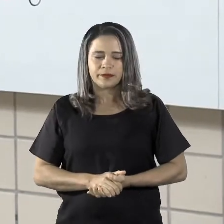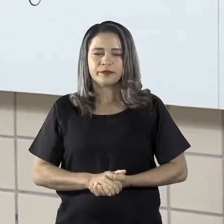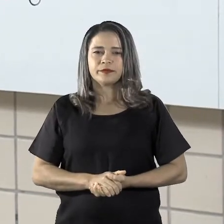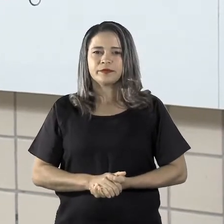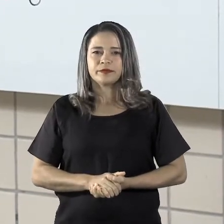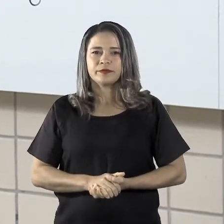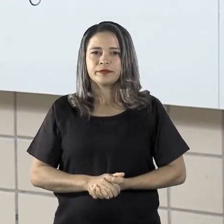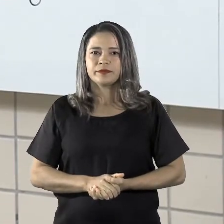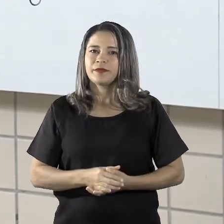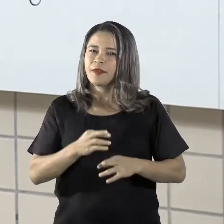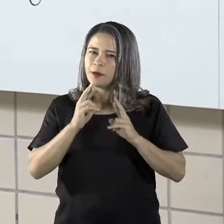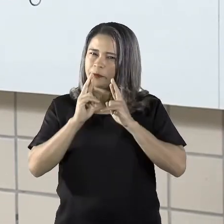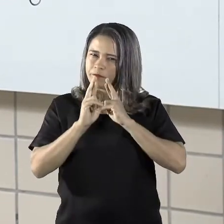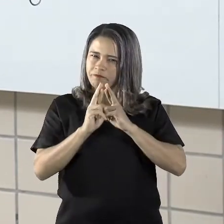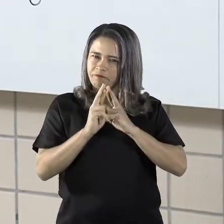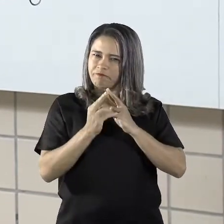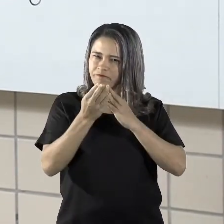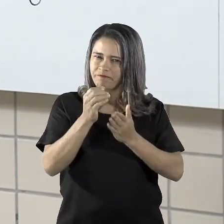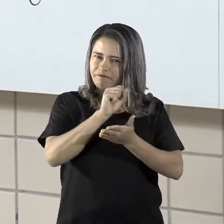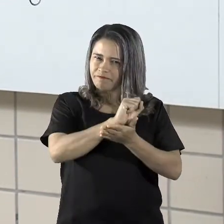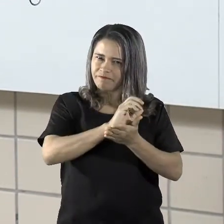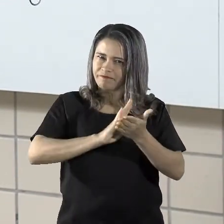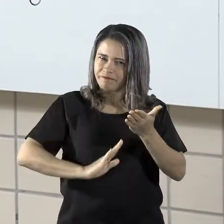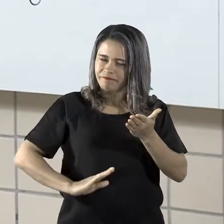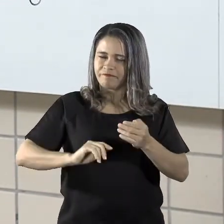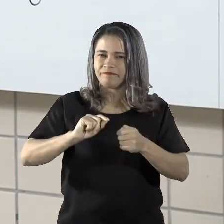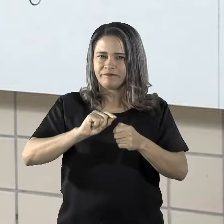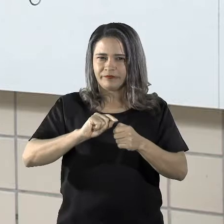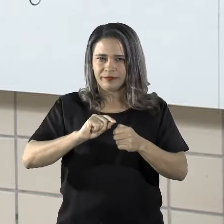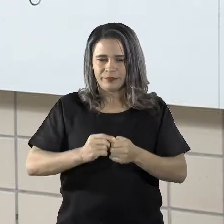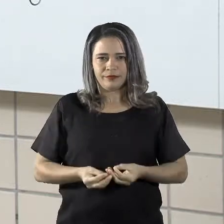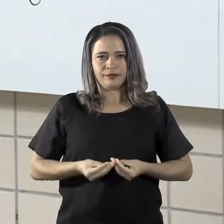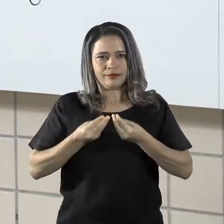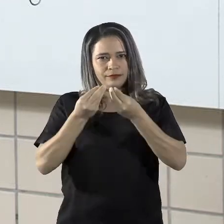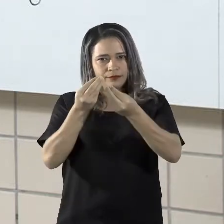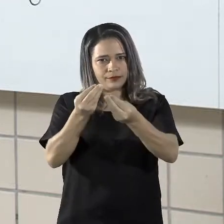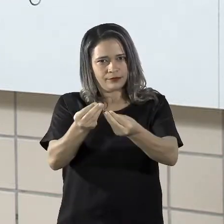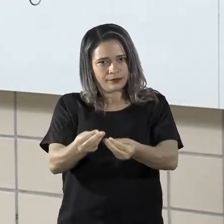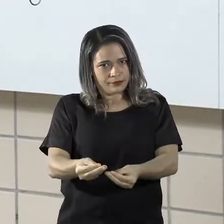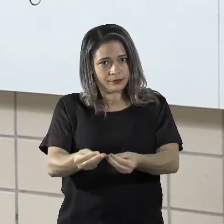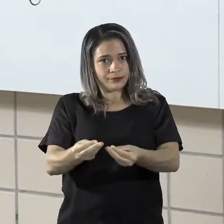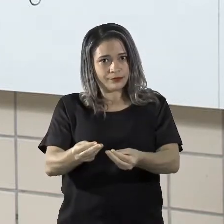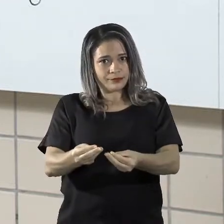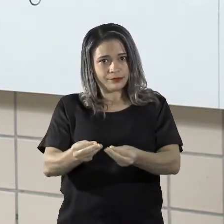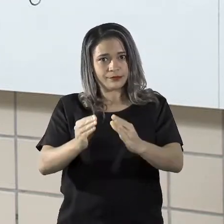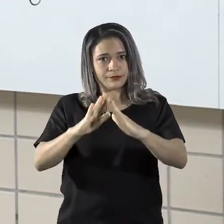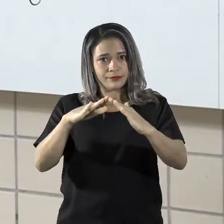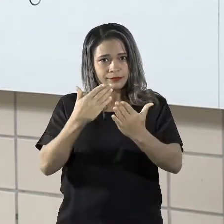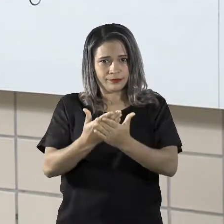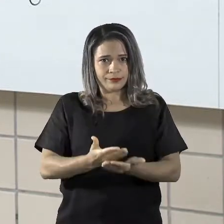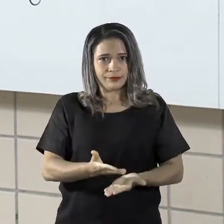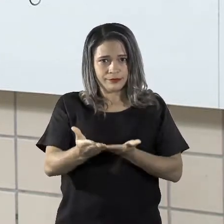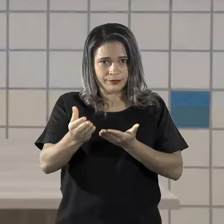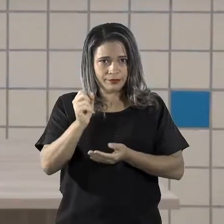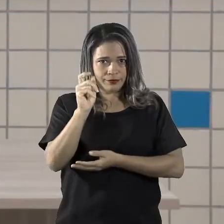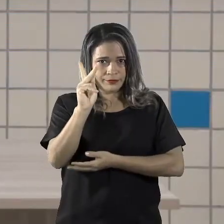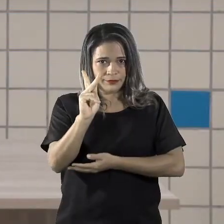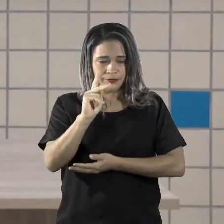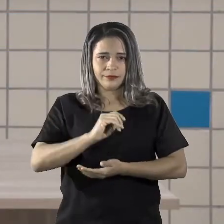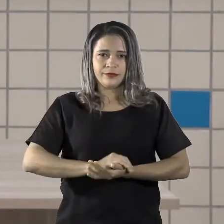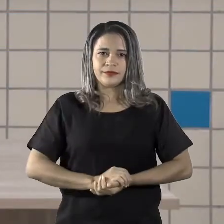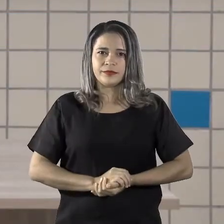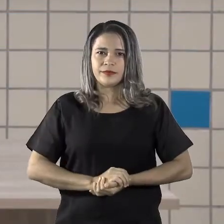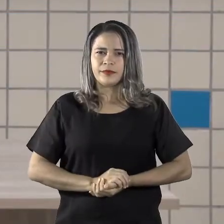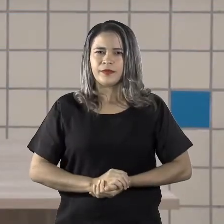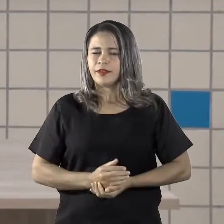www.educacãopalmas.to.gov.br. Espero que vocês realizem a atividade e entreguem nas escolas de vocês, tá ok?